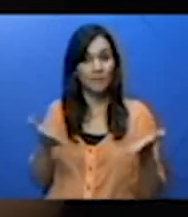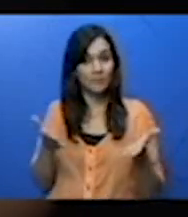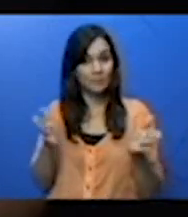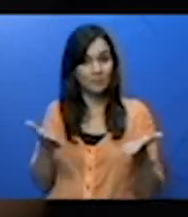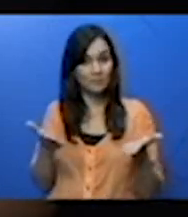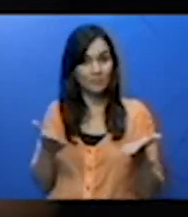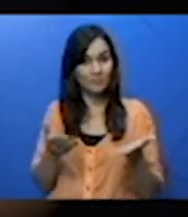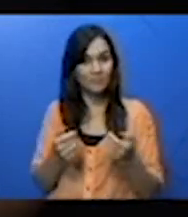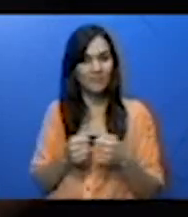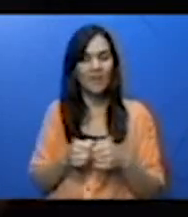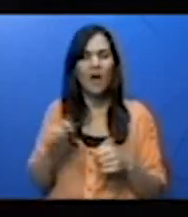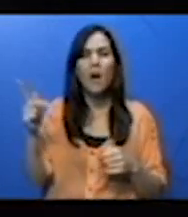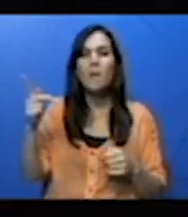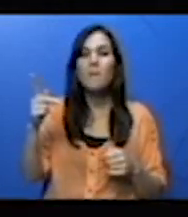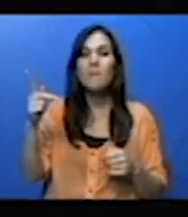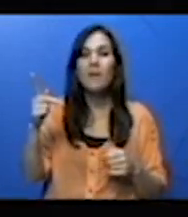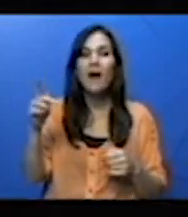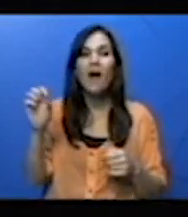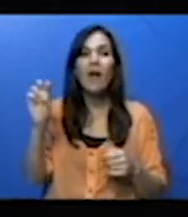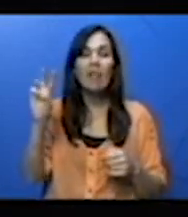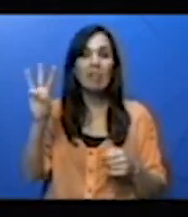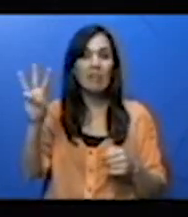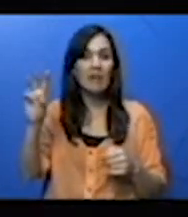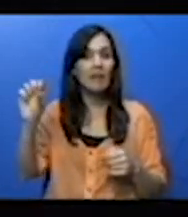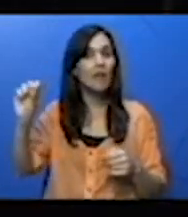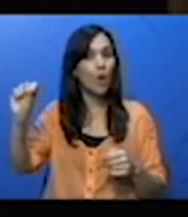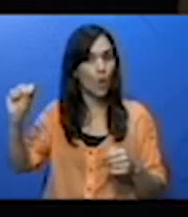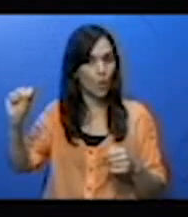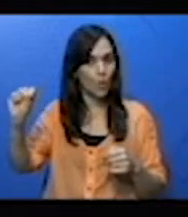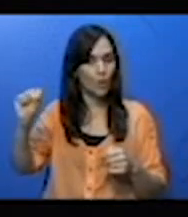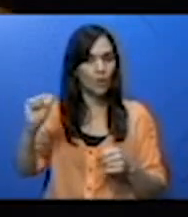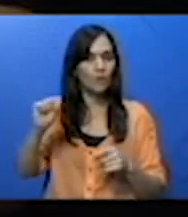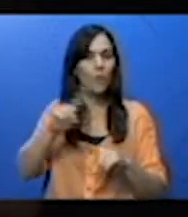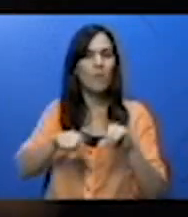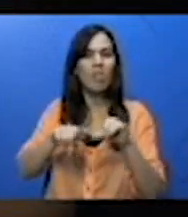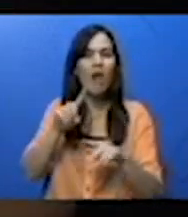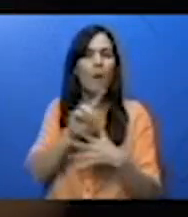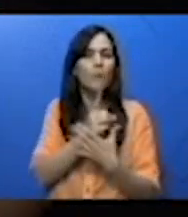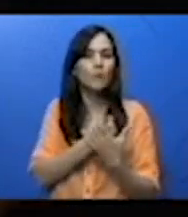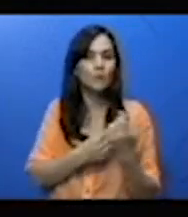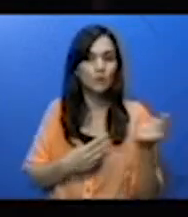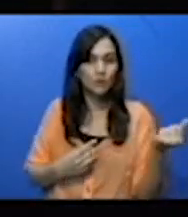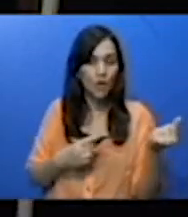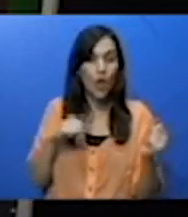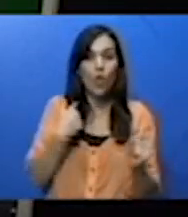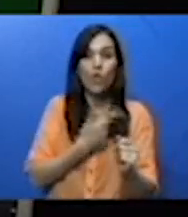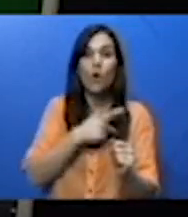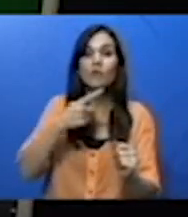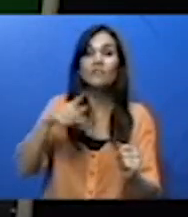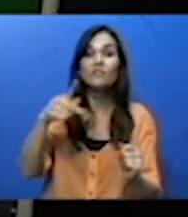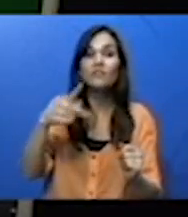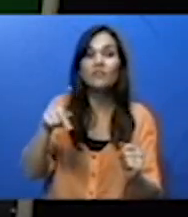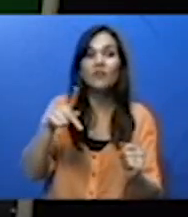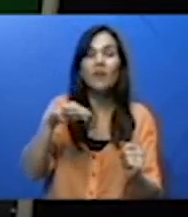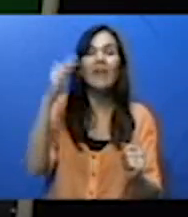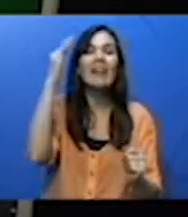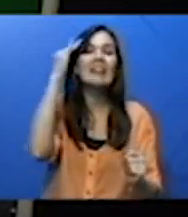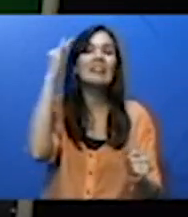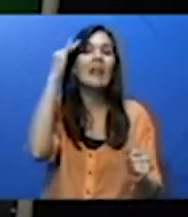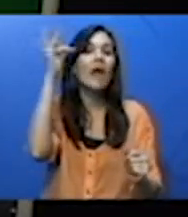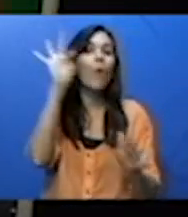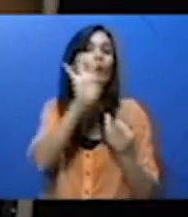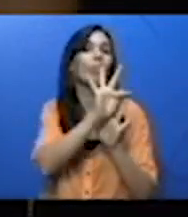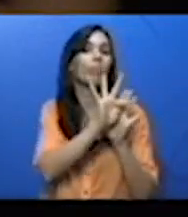Agora, na página 38 do seu material, nós vamos para o entender